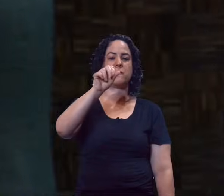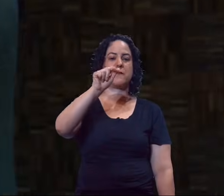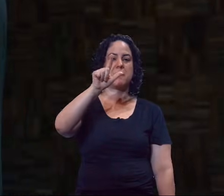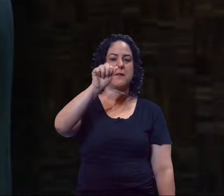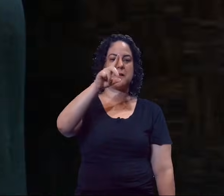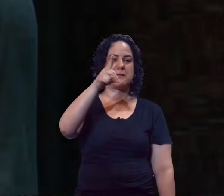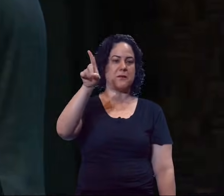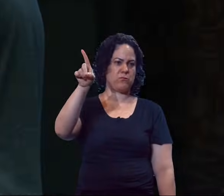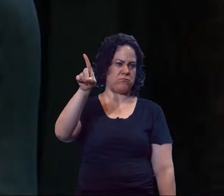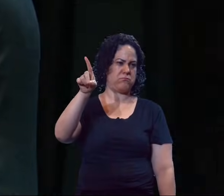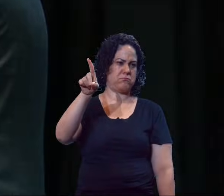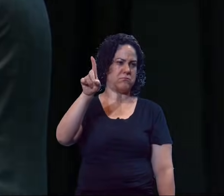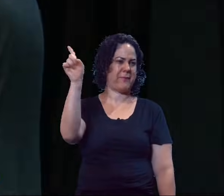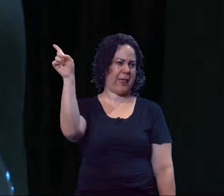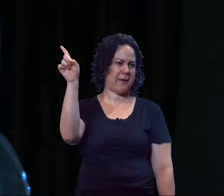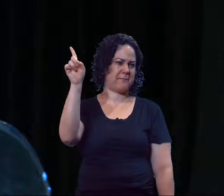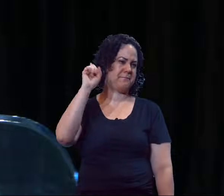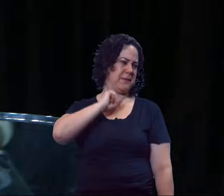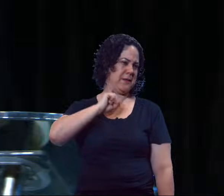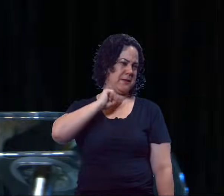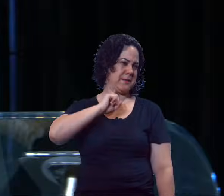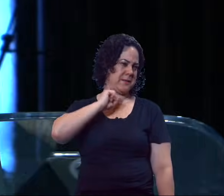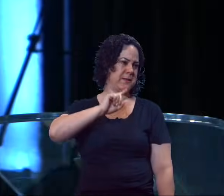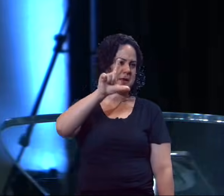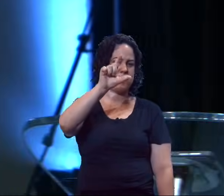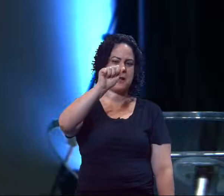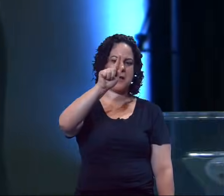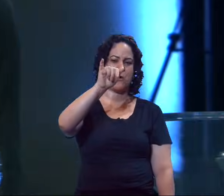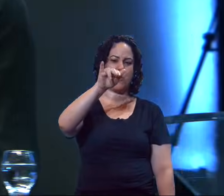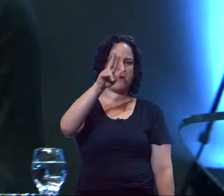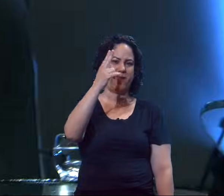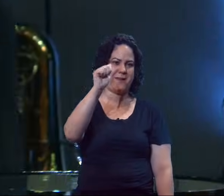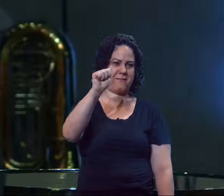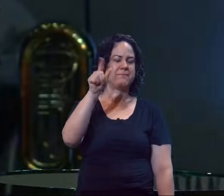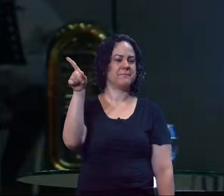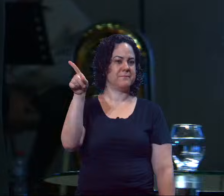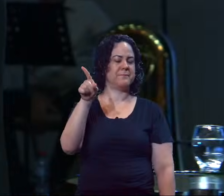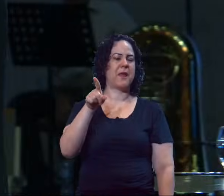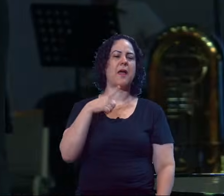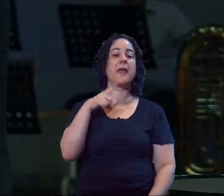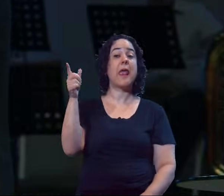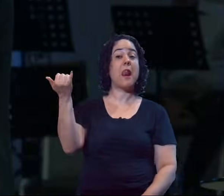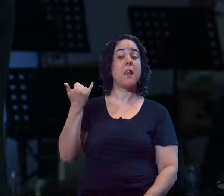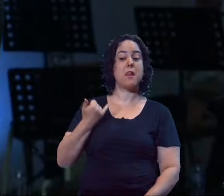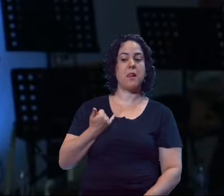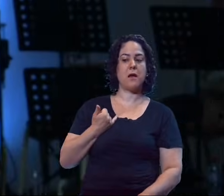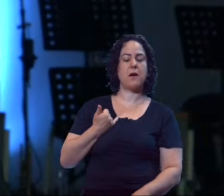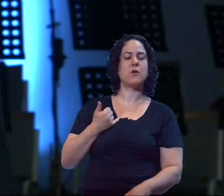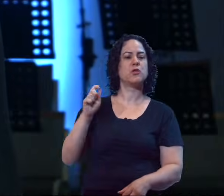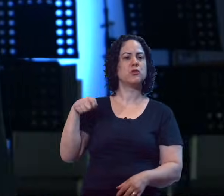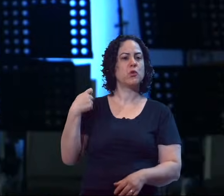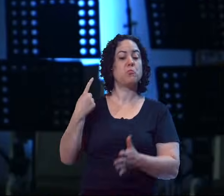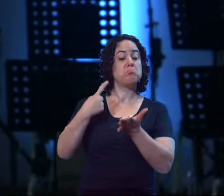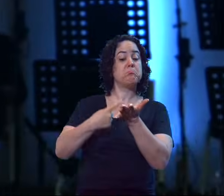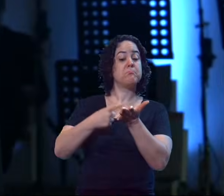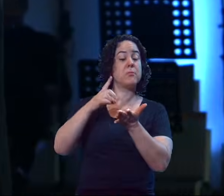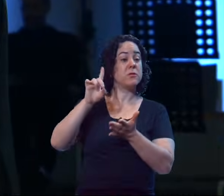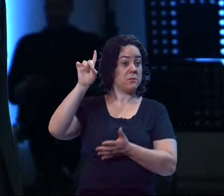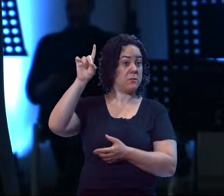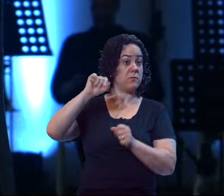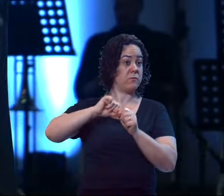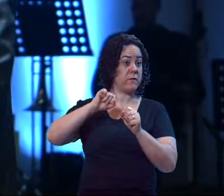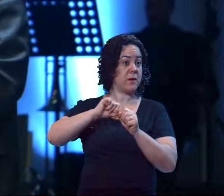assuntos, e ele compartilhou a história de um voto que ele fez num momento difícil que ele estava vivendo na